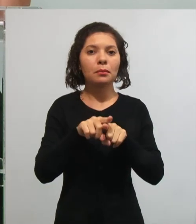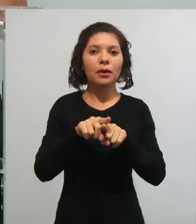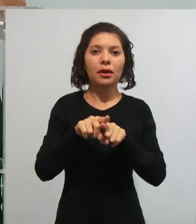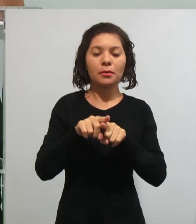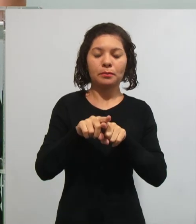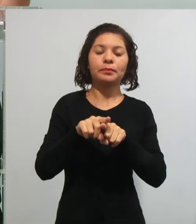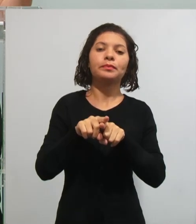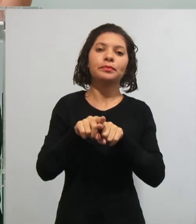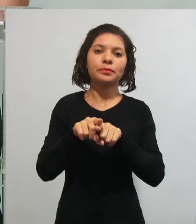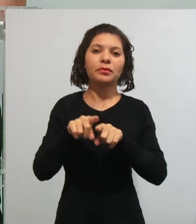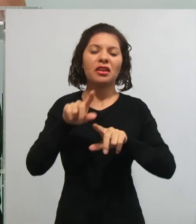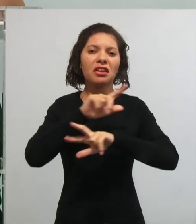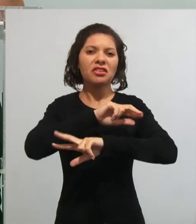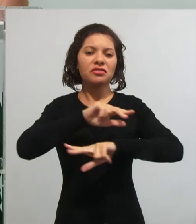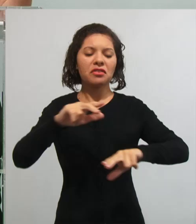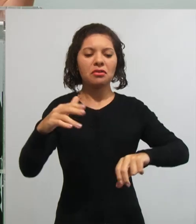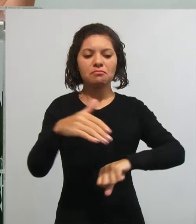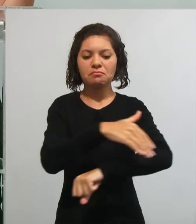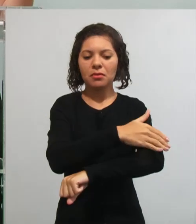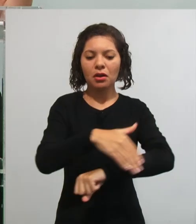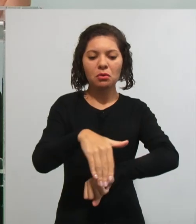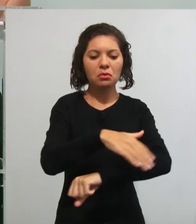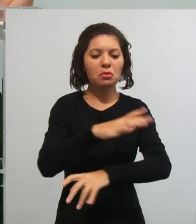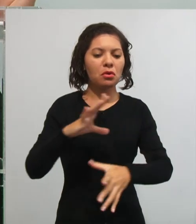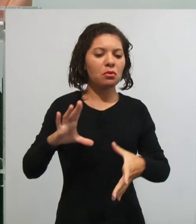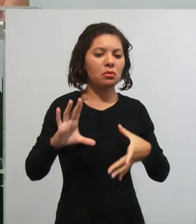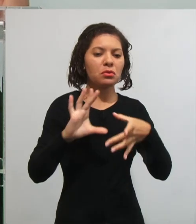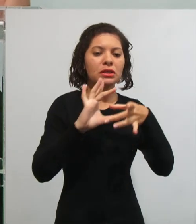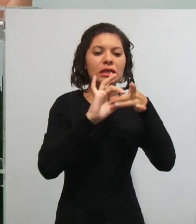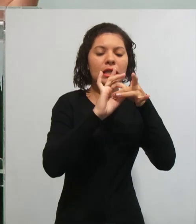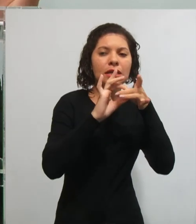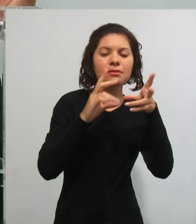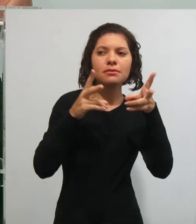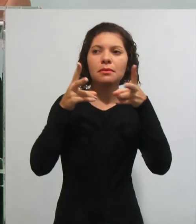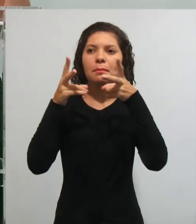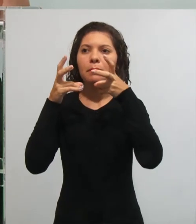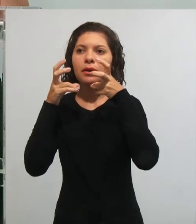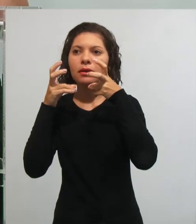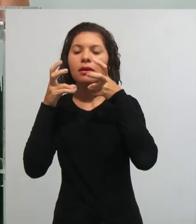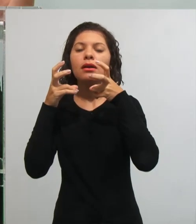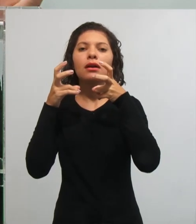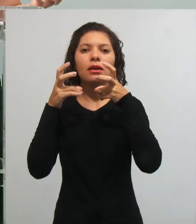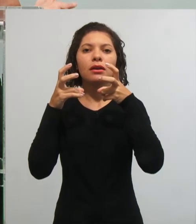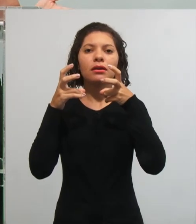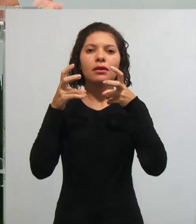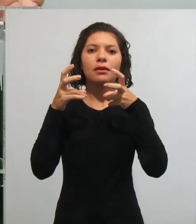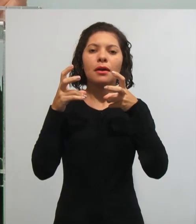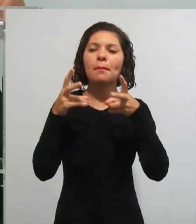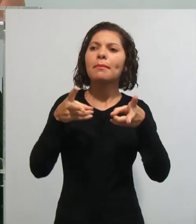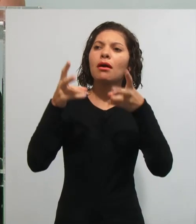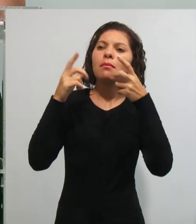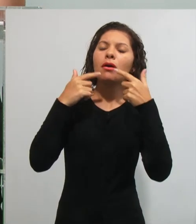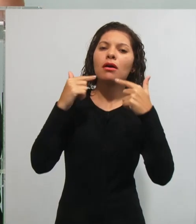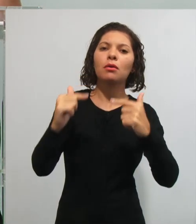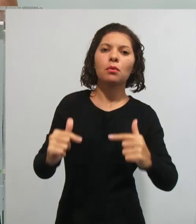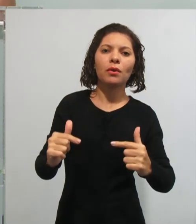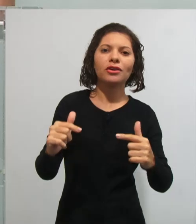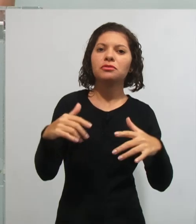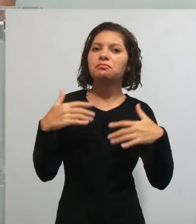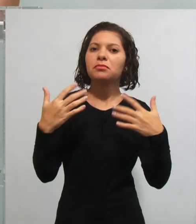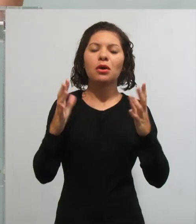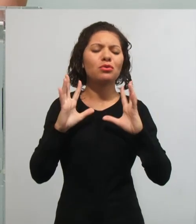porque tem várias situações, vários contextos para você identificar e as linguagens, né? Então, tudo